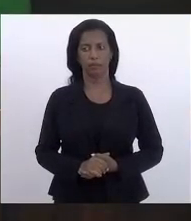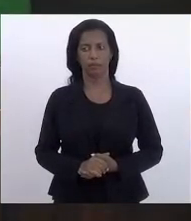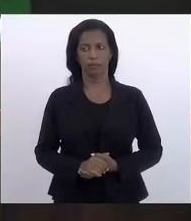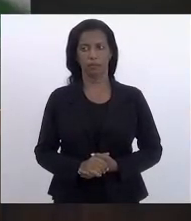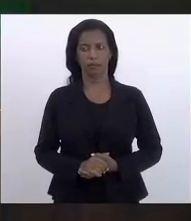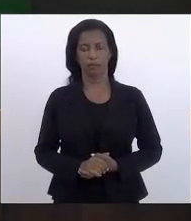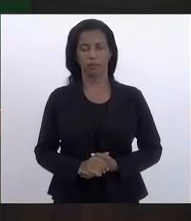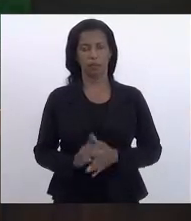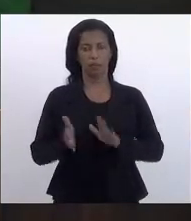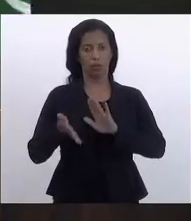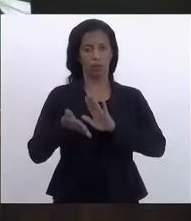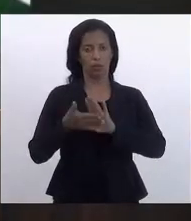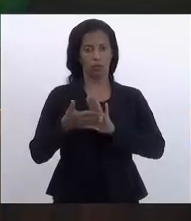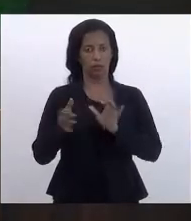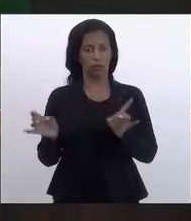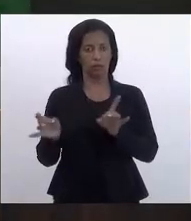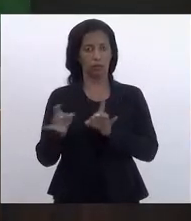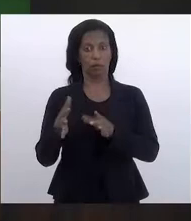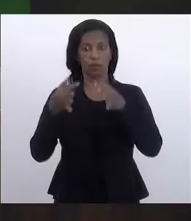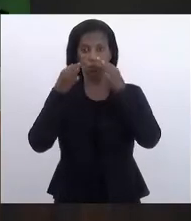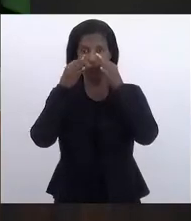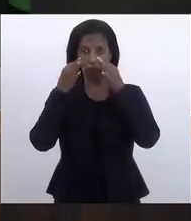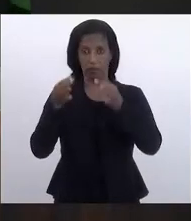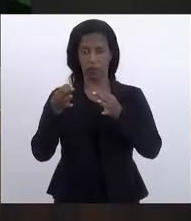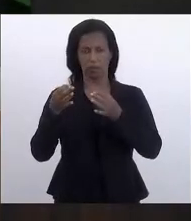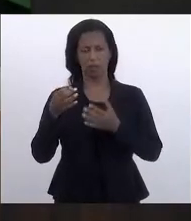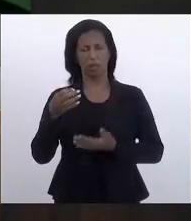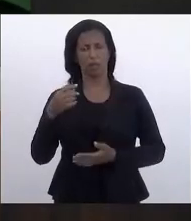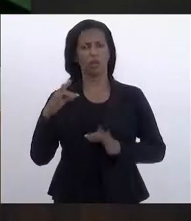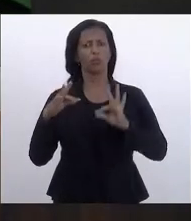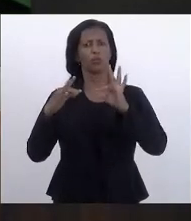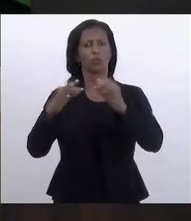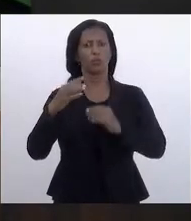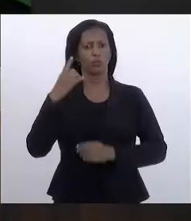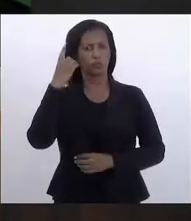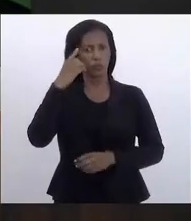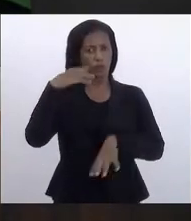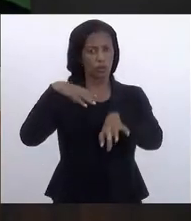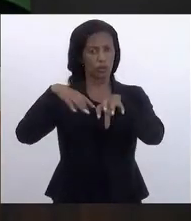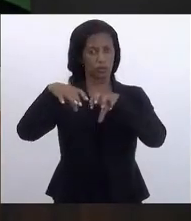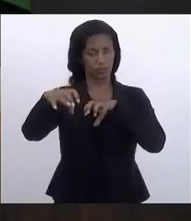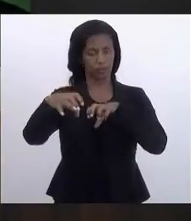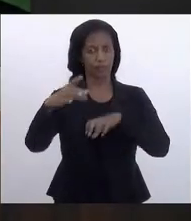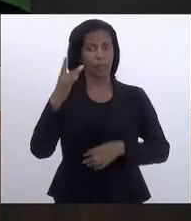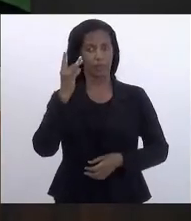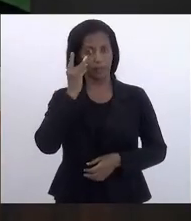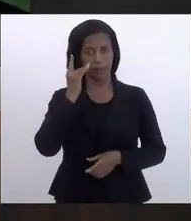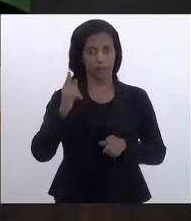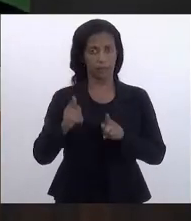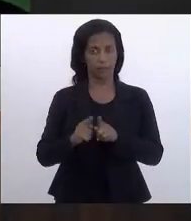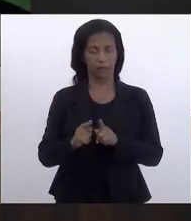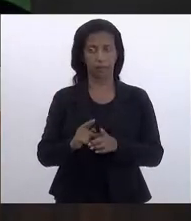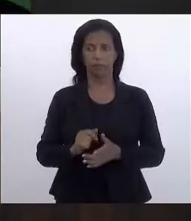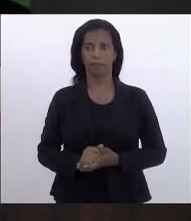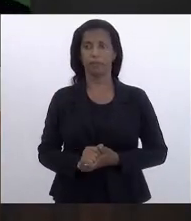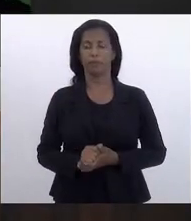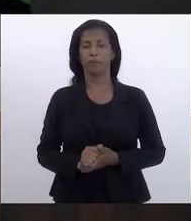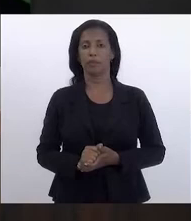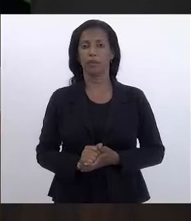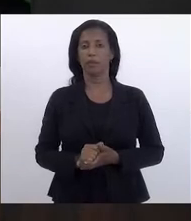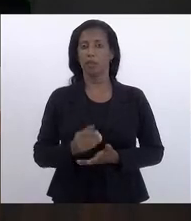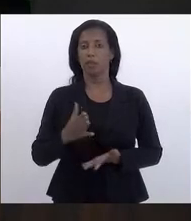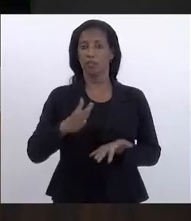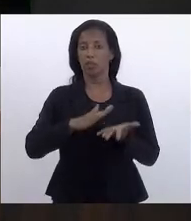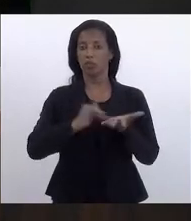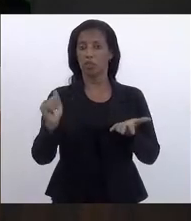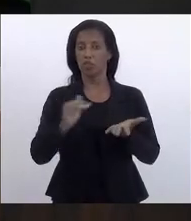com os pareceres emitidos chamo a atenção dos senhores parlamentares que estão remotamente presidencial estamos rejeitando